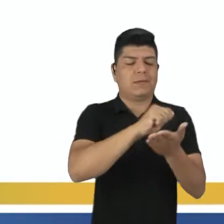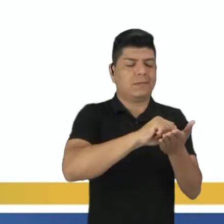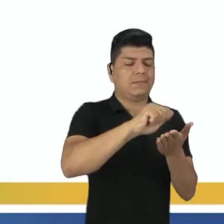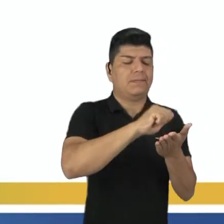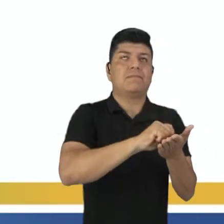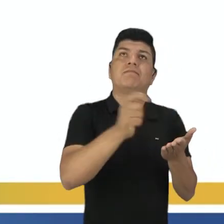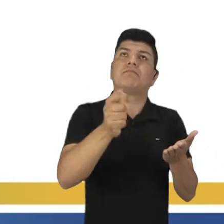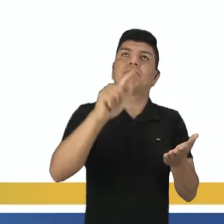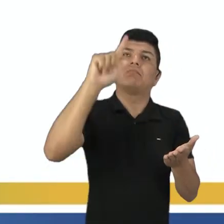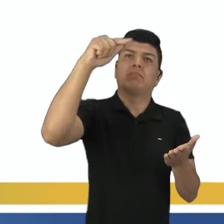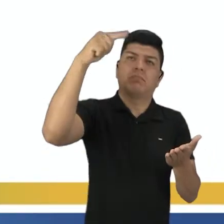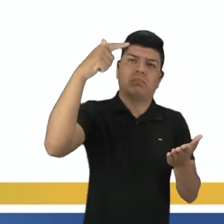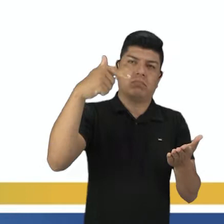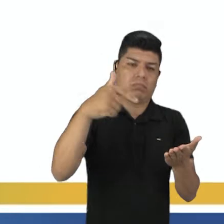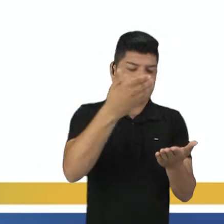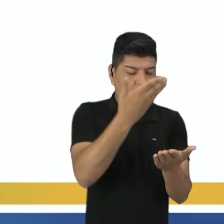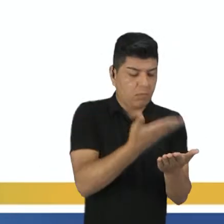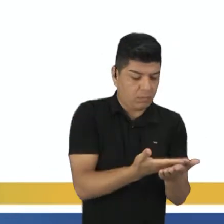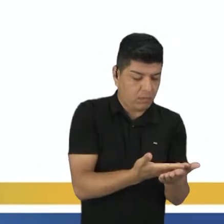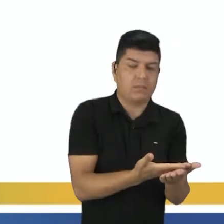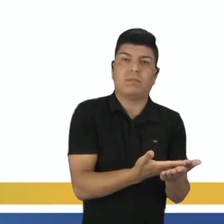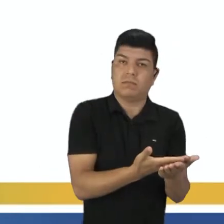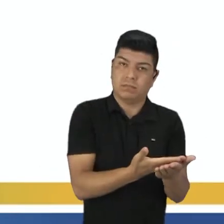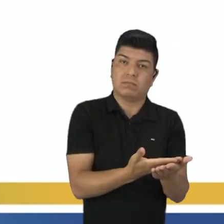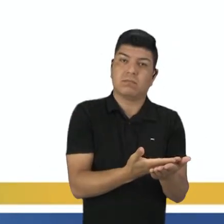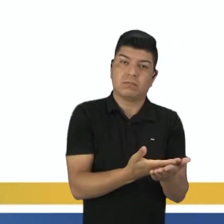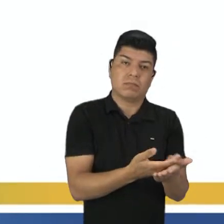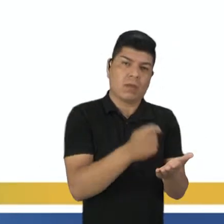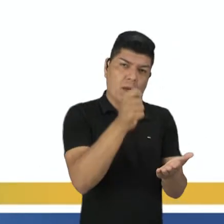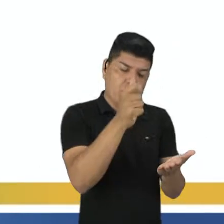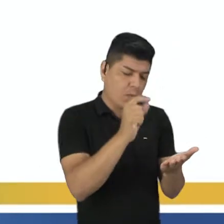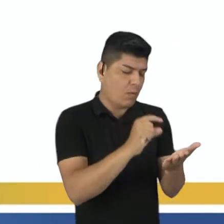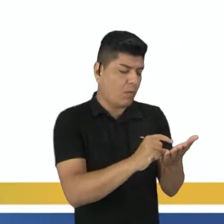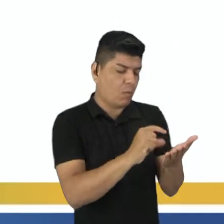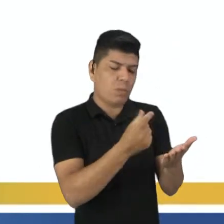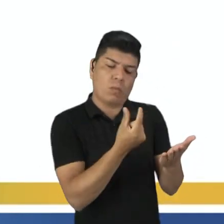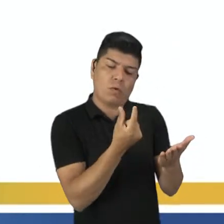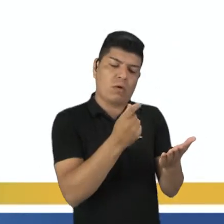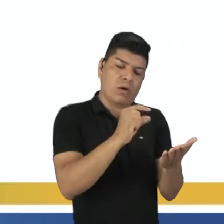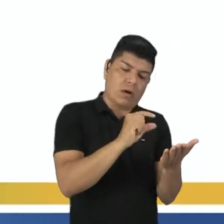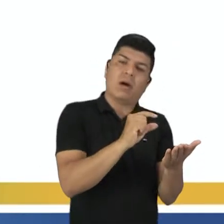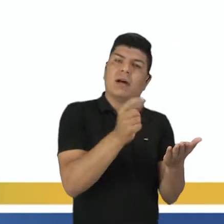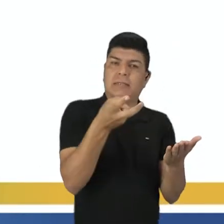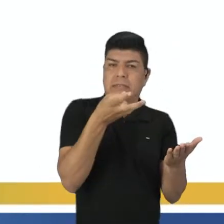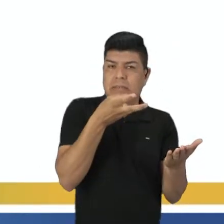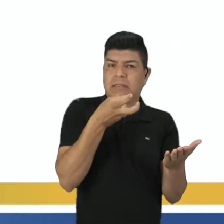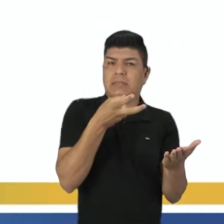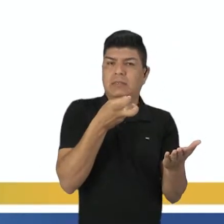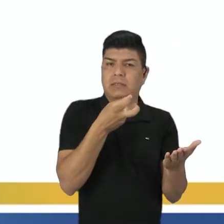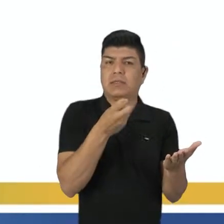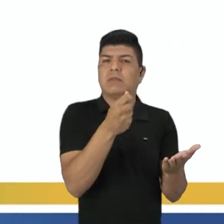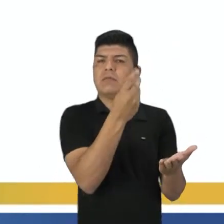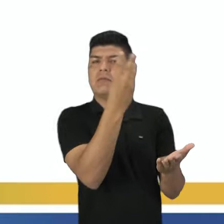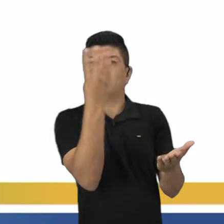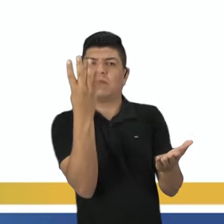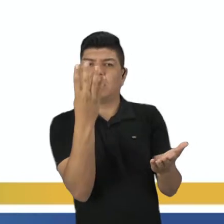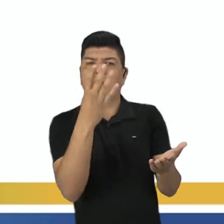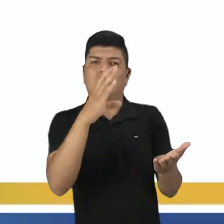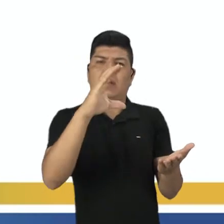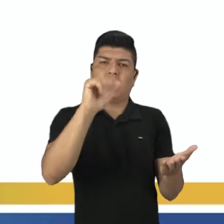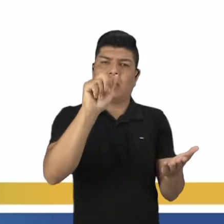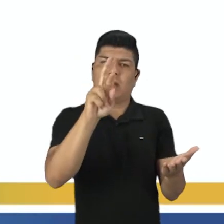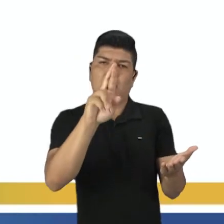a face que vai ficar exposta, né, na parte superior aí da moeda. Então você pode perceber lá, quantas vezes caiu